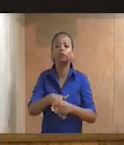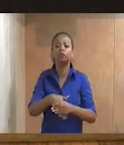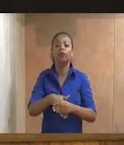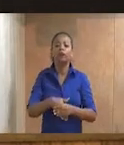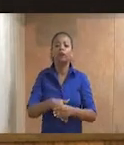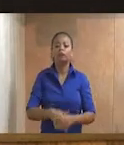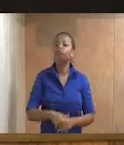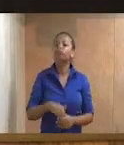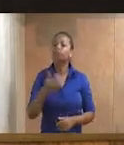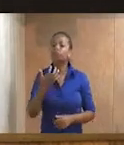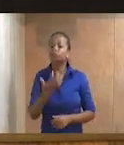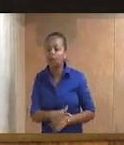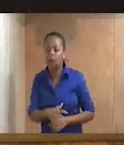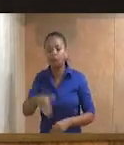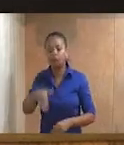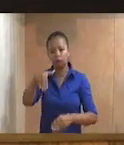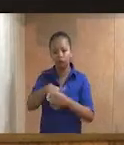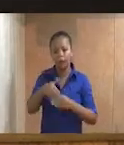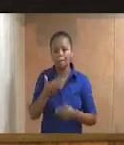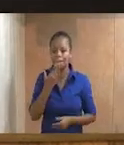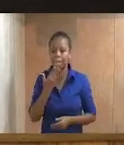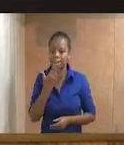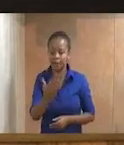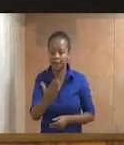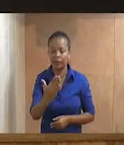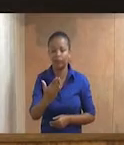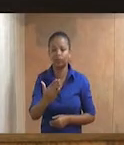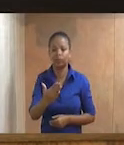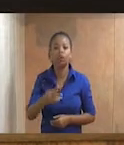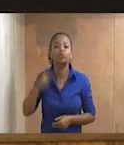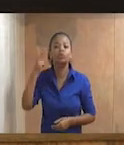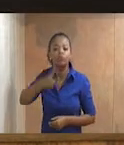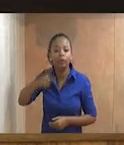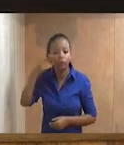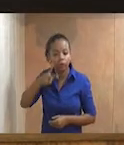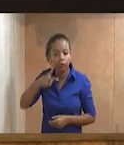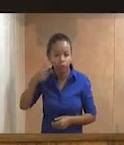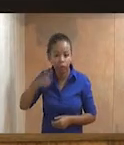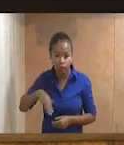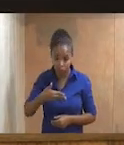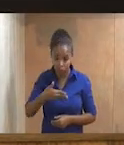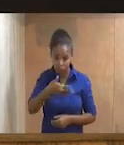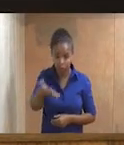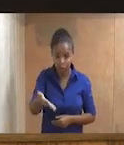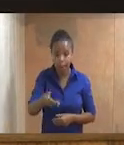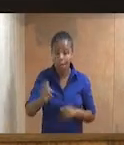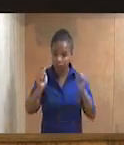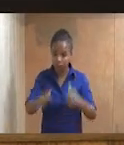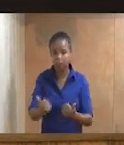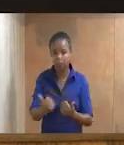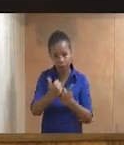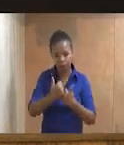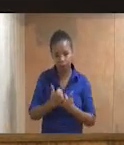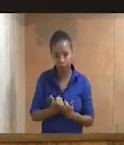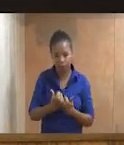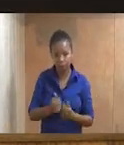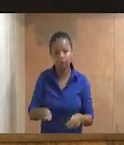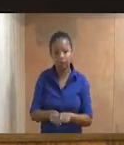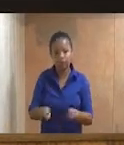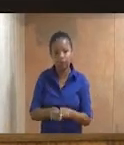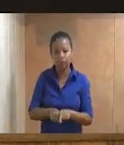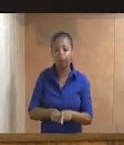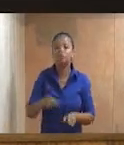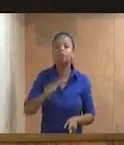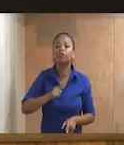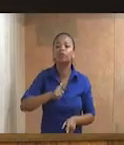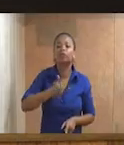abstenção e peço que meus companheiros me acompanhem, porque se tiver 24 abstenção, não